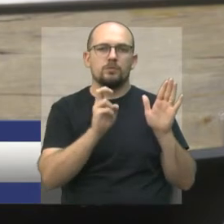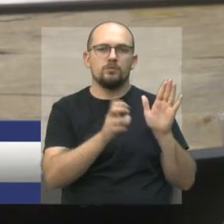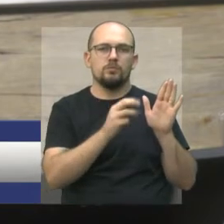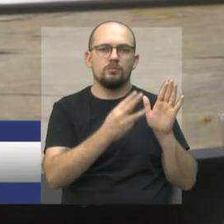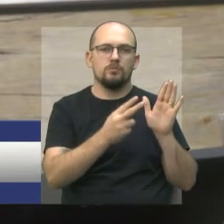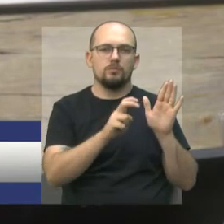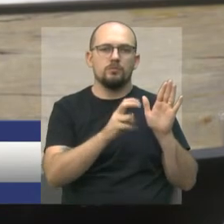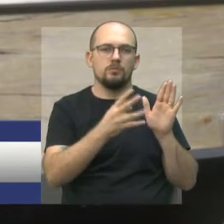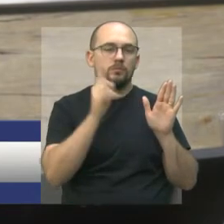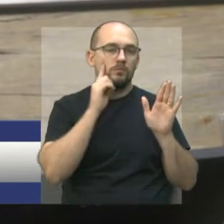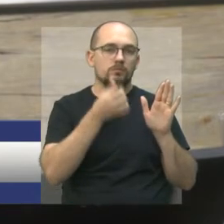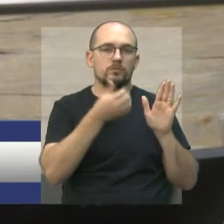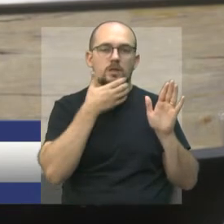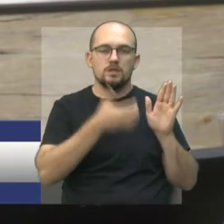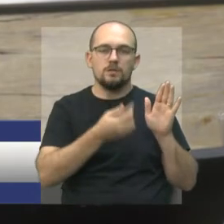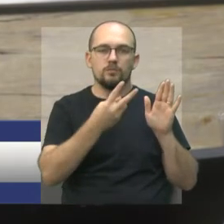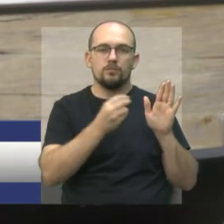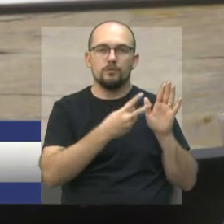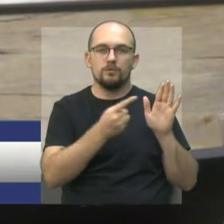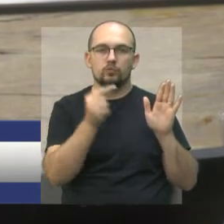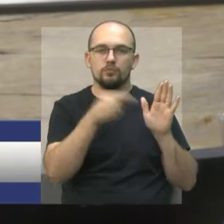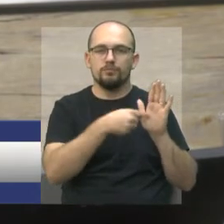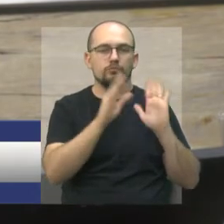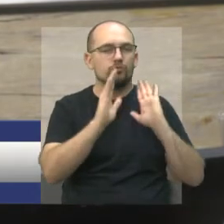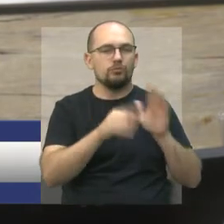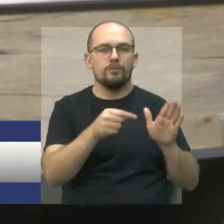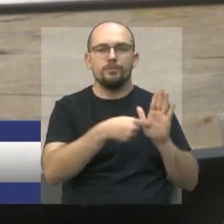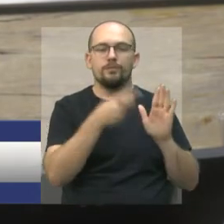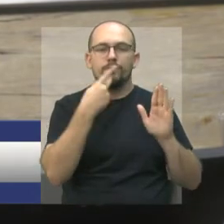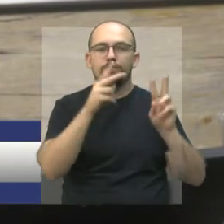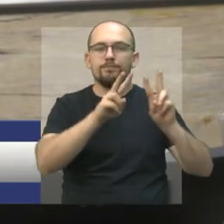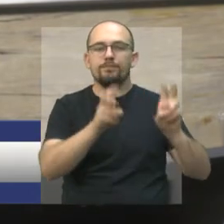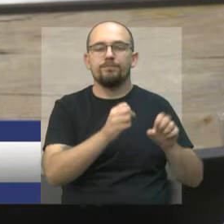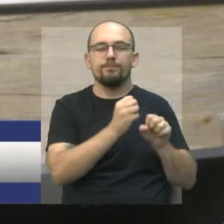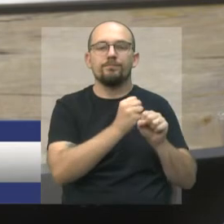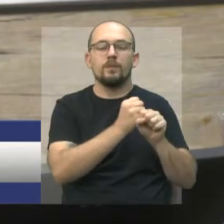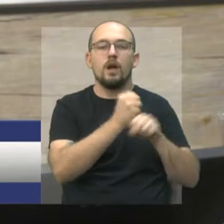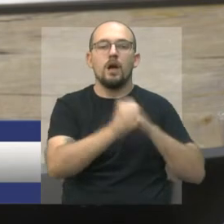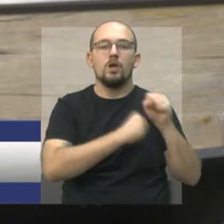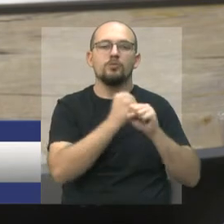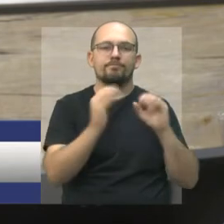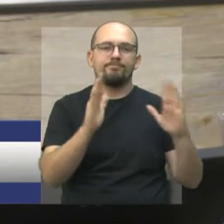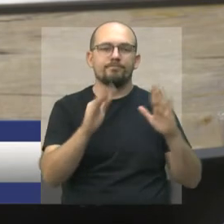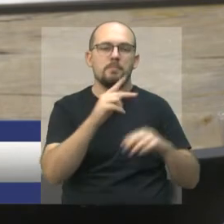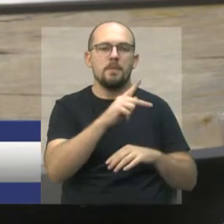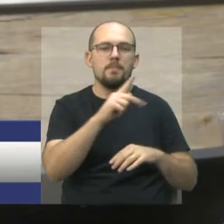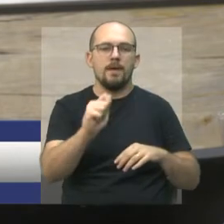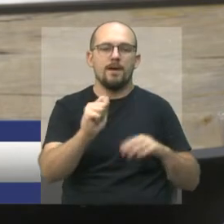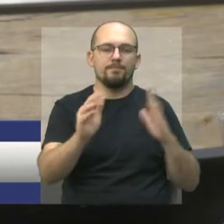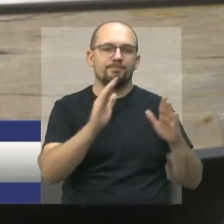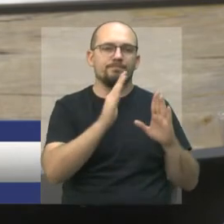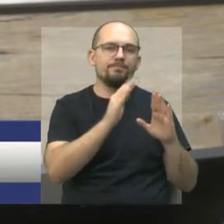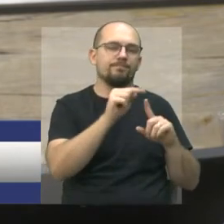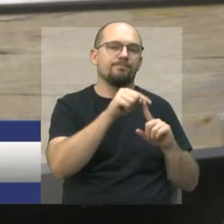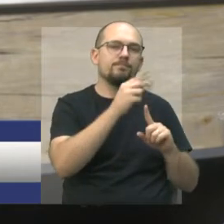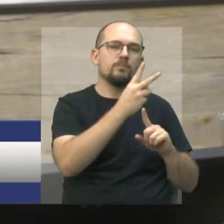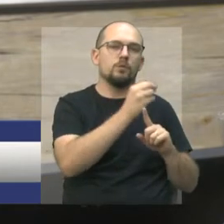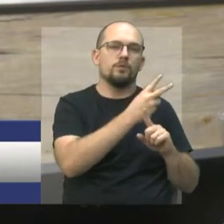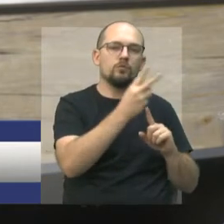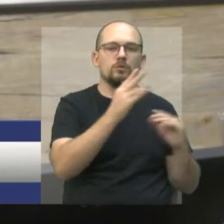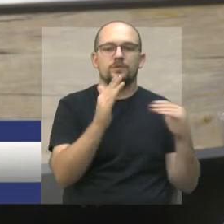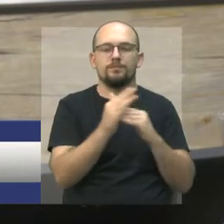5.354, de 6 de dezembro de 2021, que estabelece o Plano Plurianual do município para o período de 2022